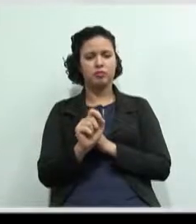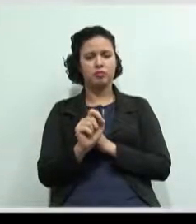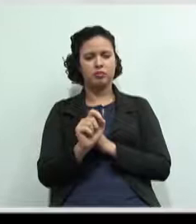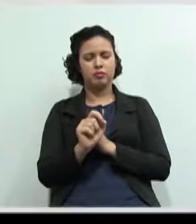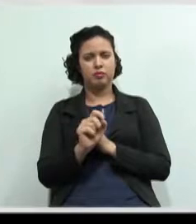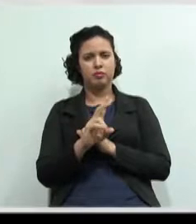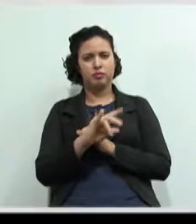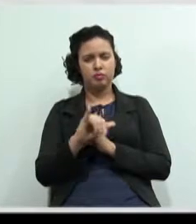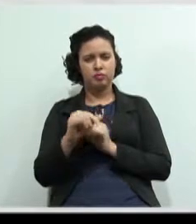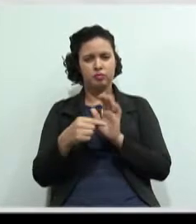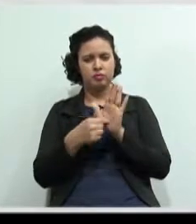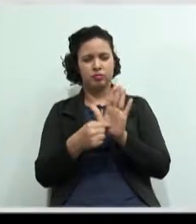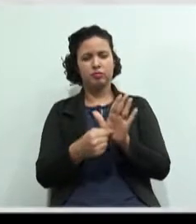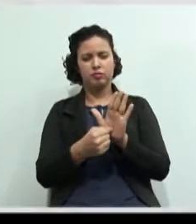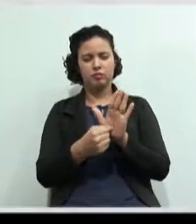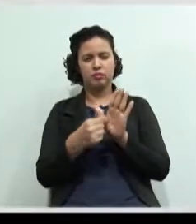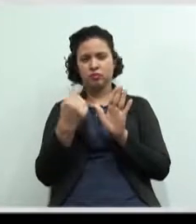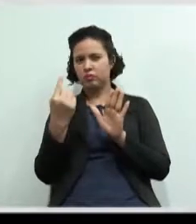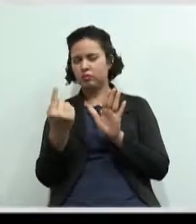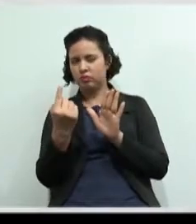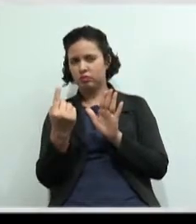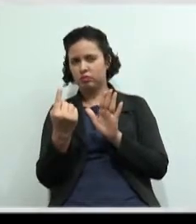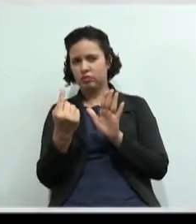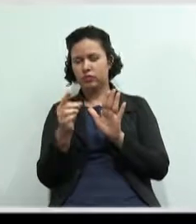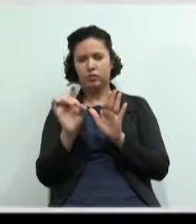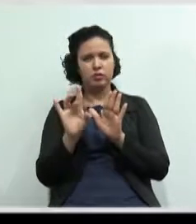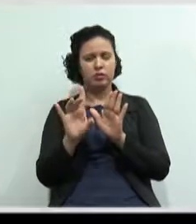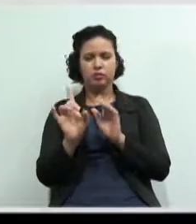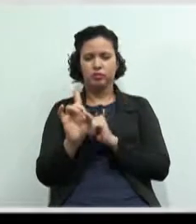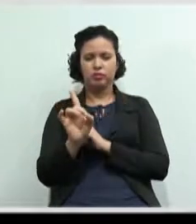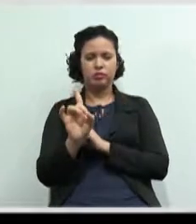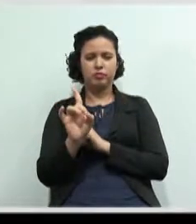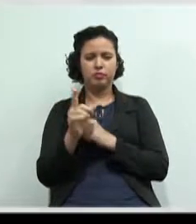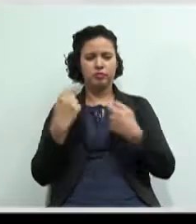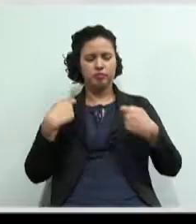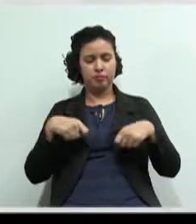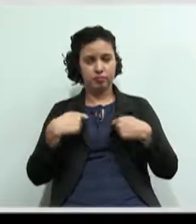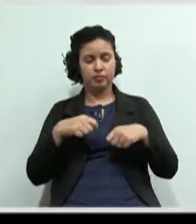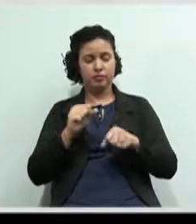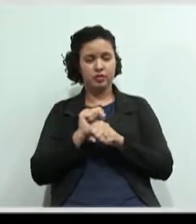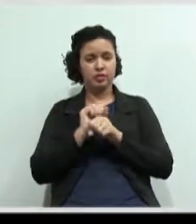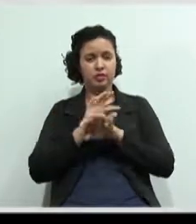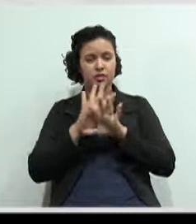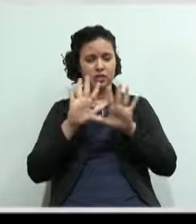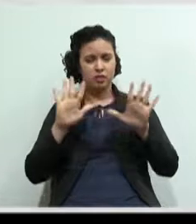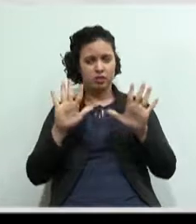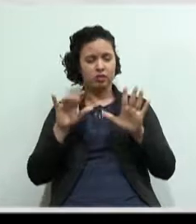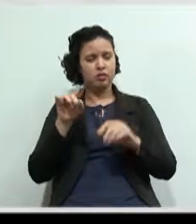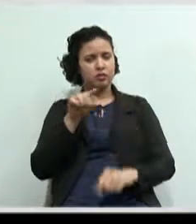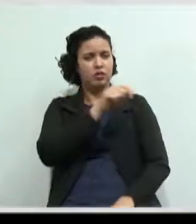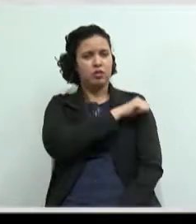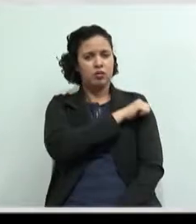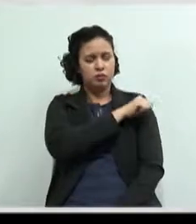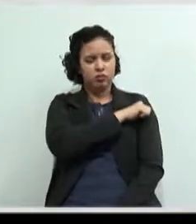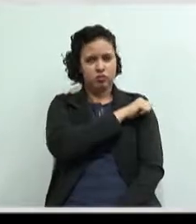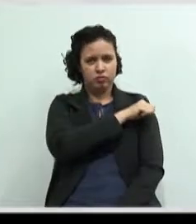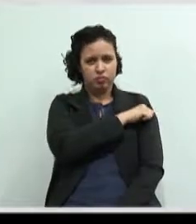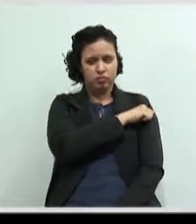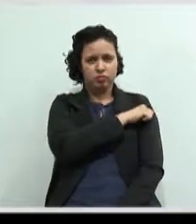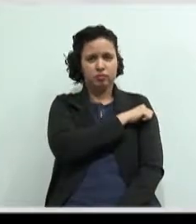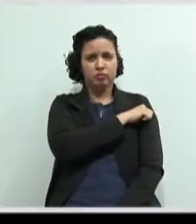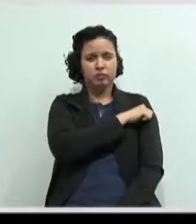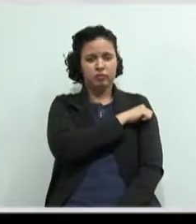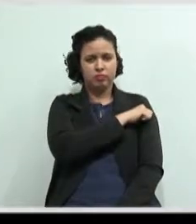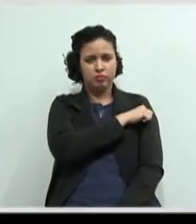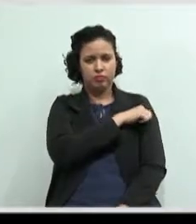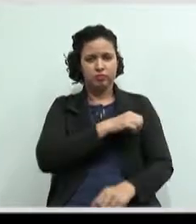vai indicar uma solução imediata. Isso precisa ficar bem claro para você, aluno. O planejamento não vai indicar uma